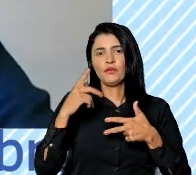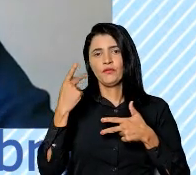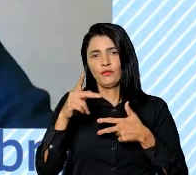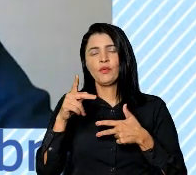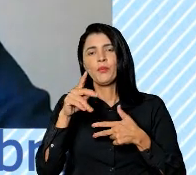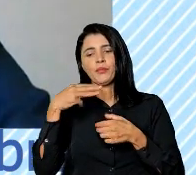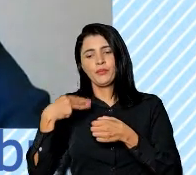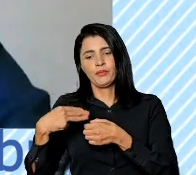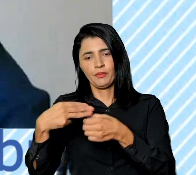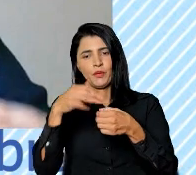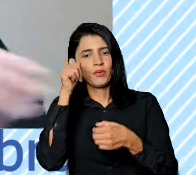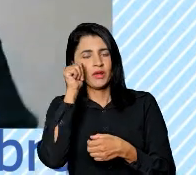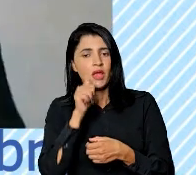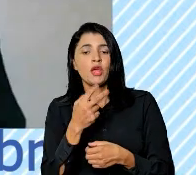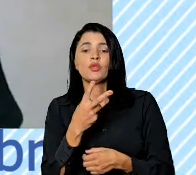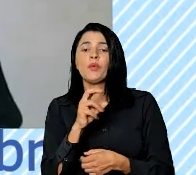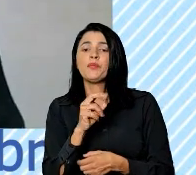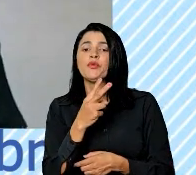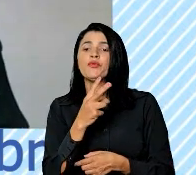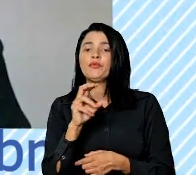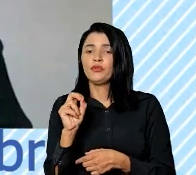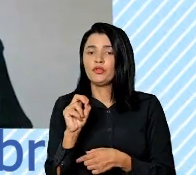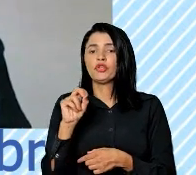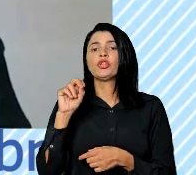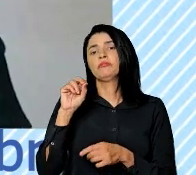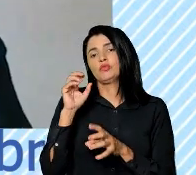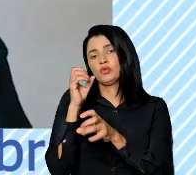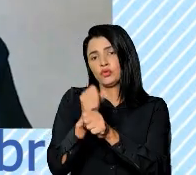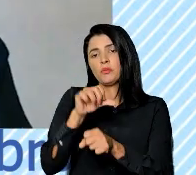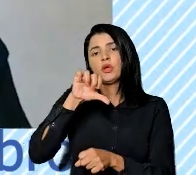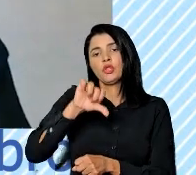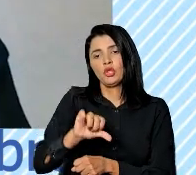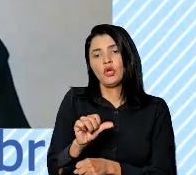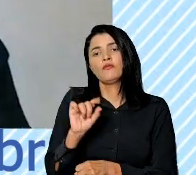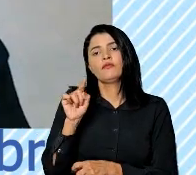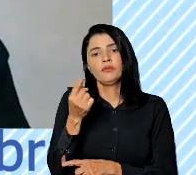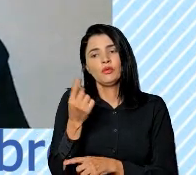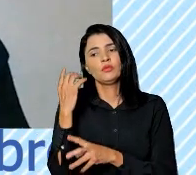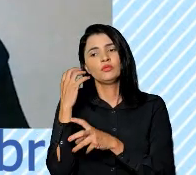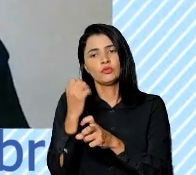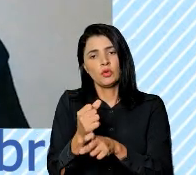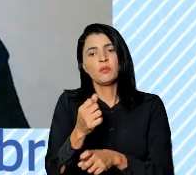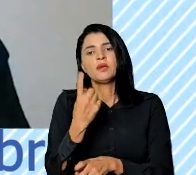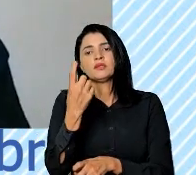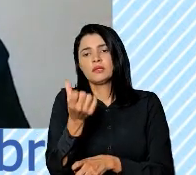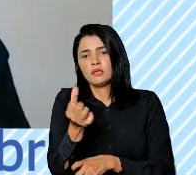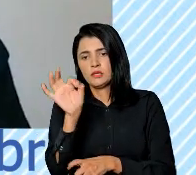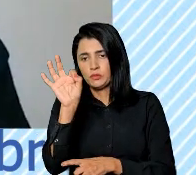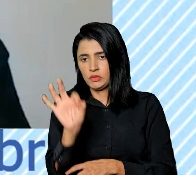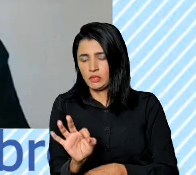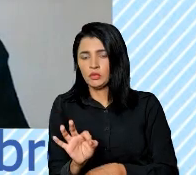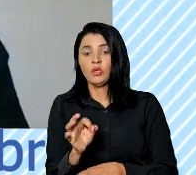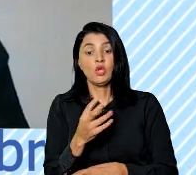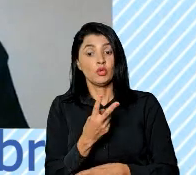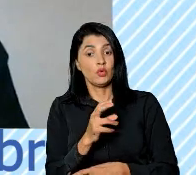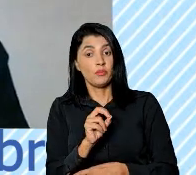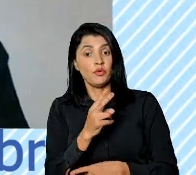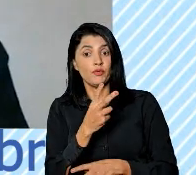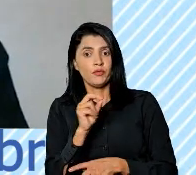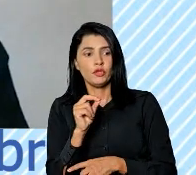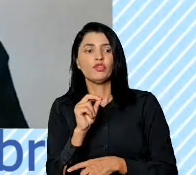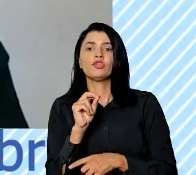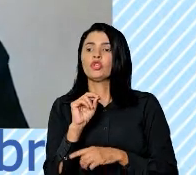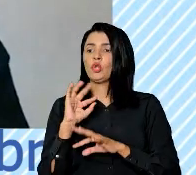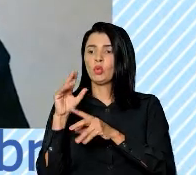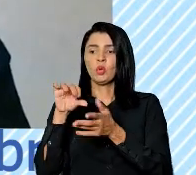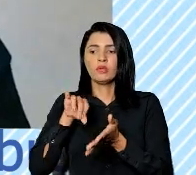Em 2020, aproximadamente 9.000, 16% do total. Em 2020, todas as capitais elegeram pelo